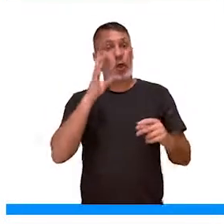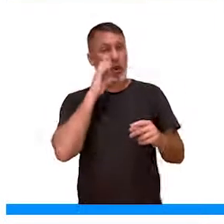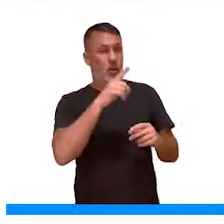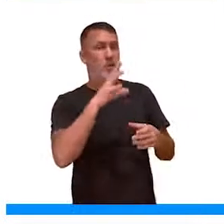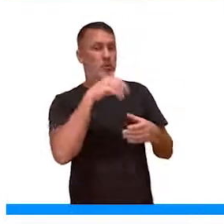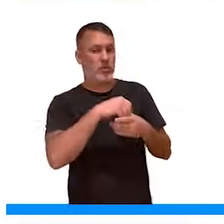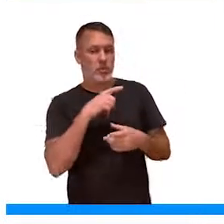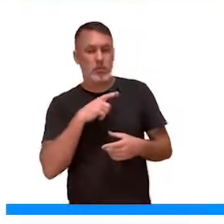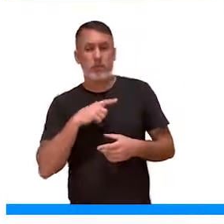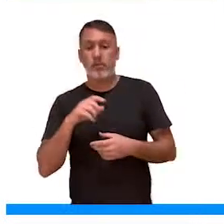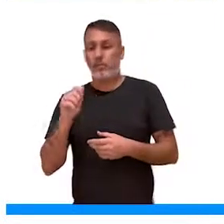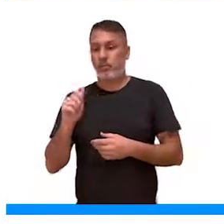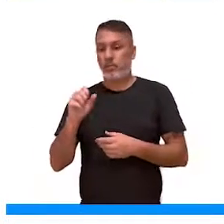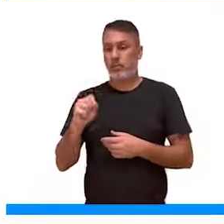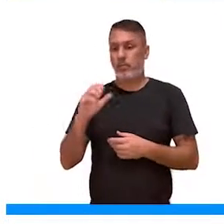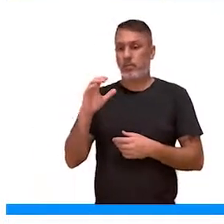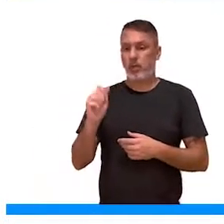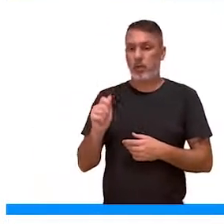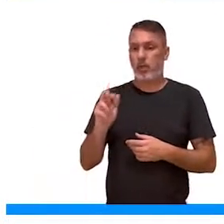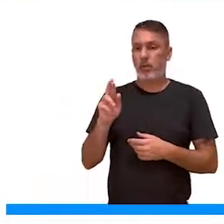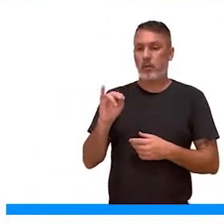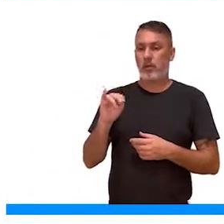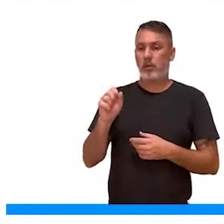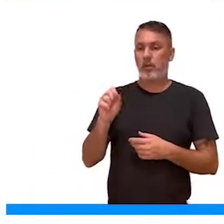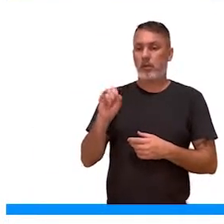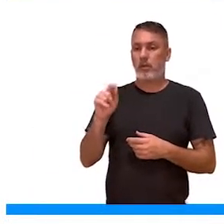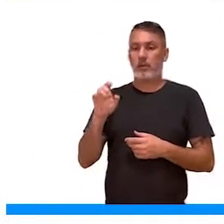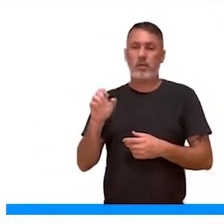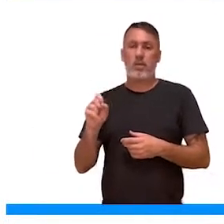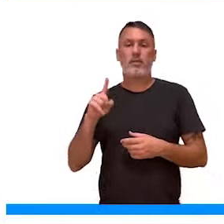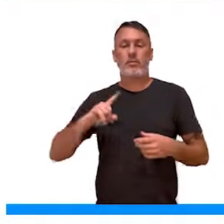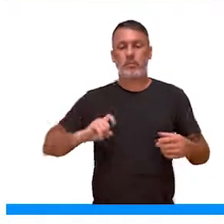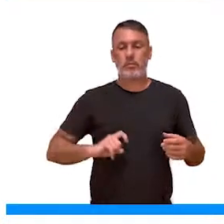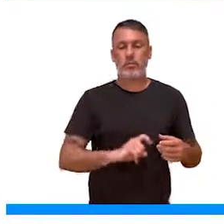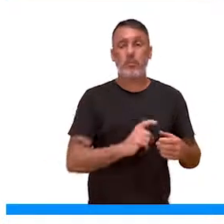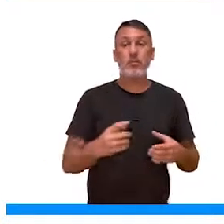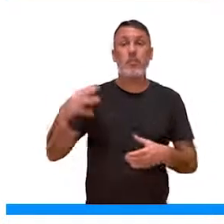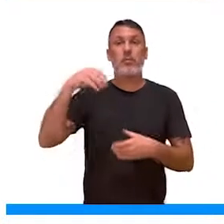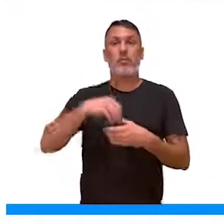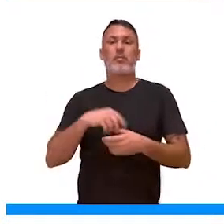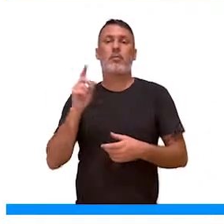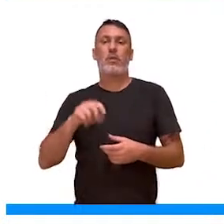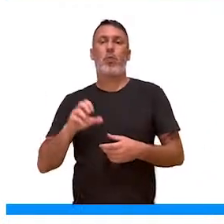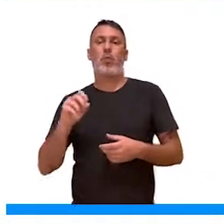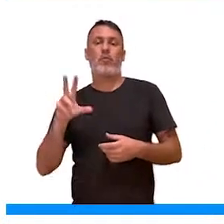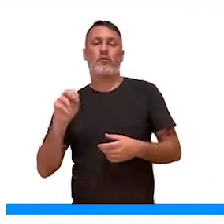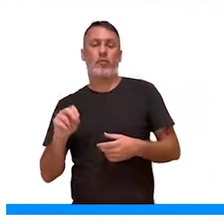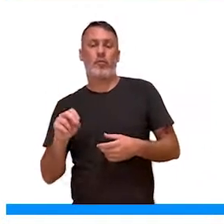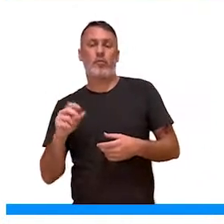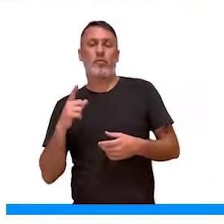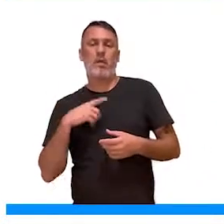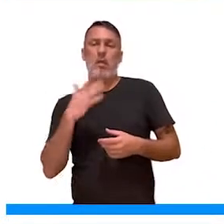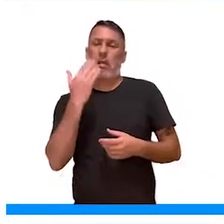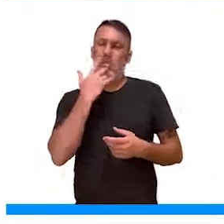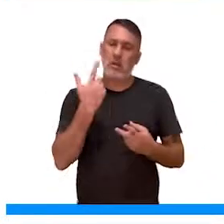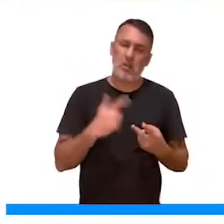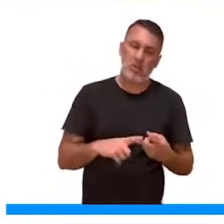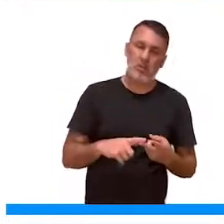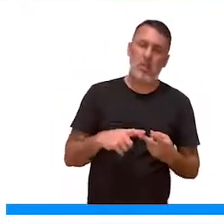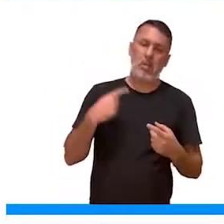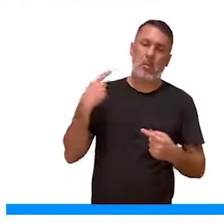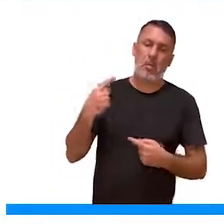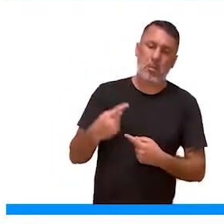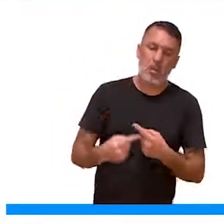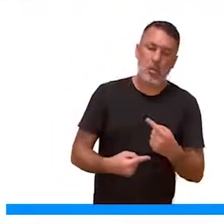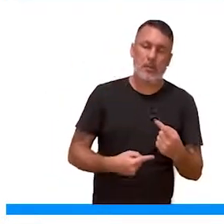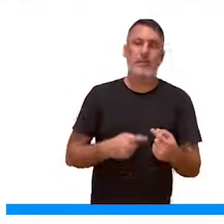então vamos prestar atenção. A ascaridíase, que é a lombriga, a gente precisa ingerir o ovo, junto com alimentos,